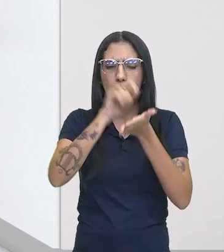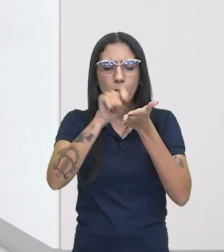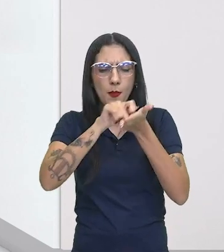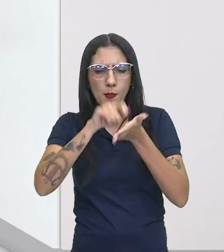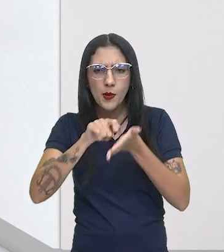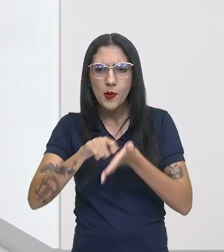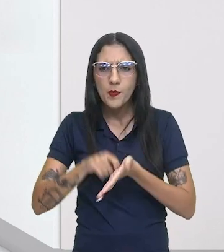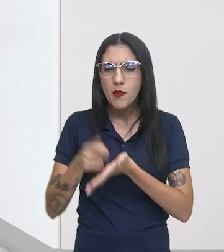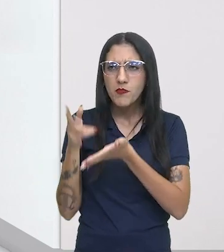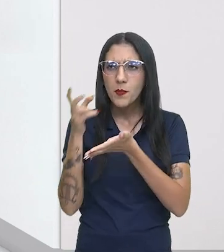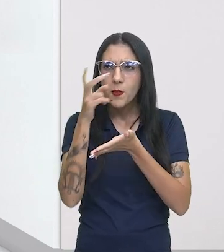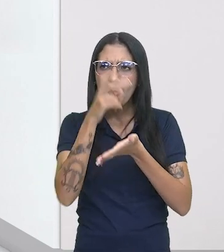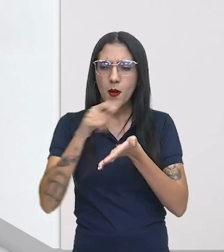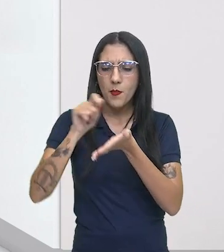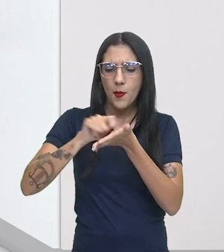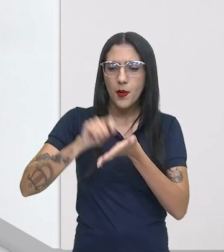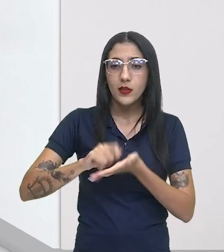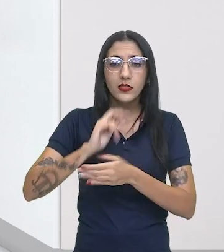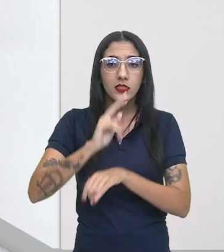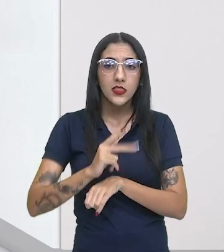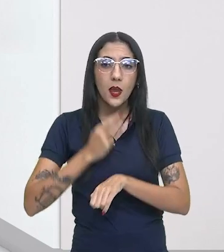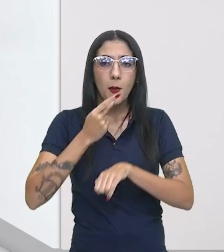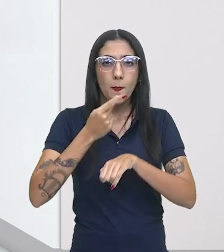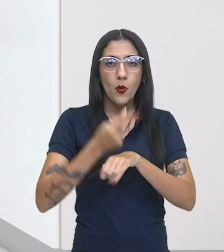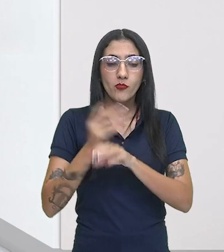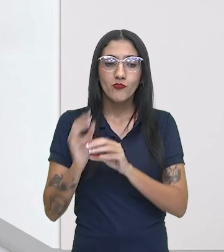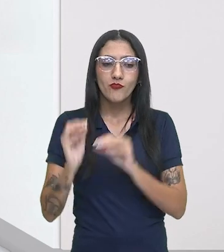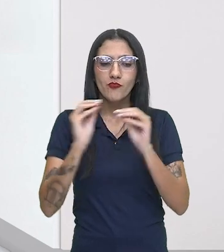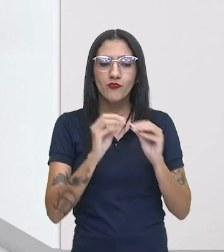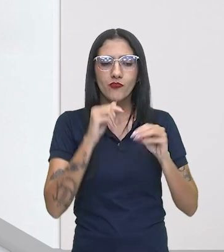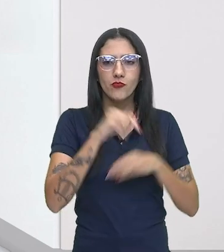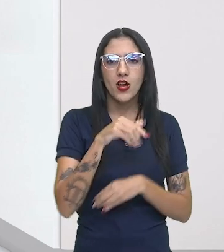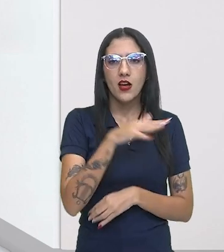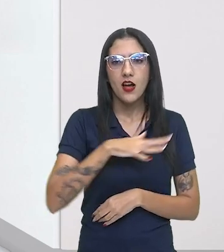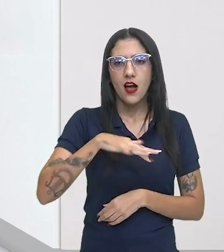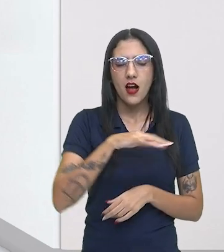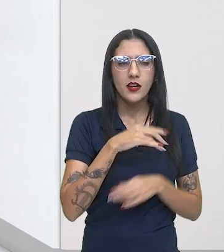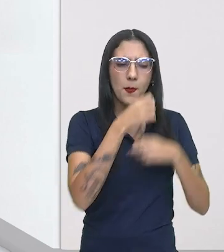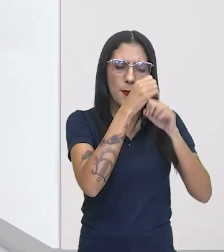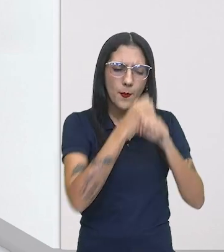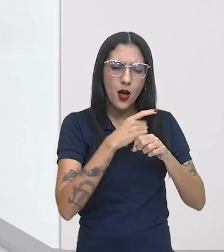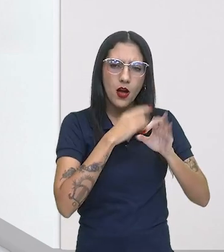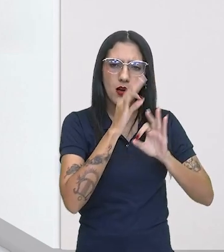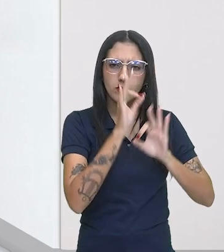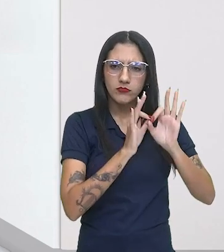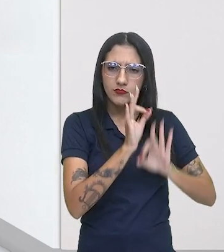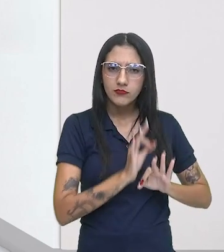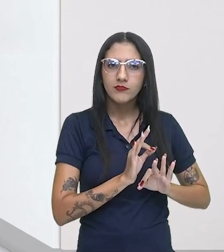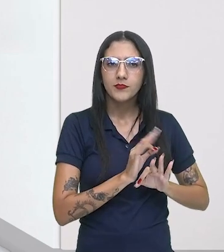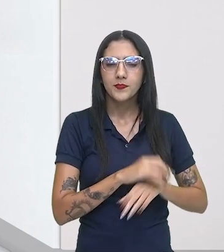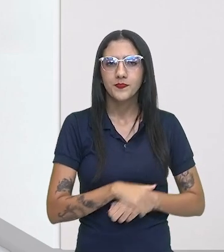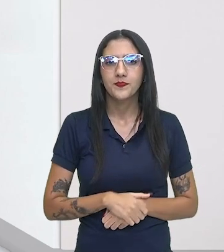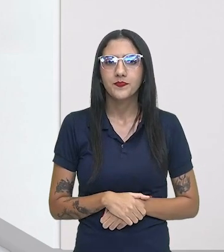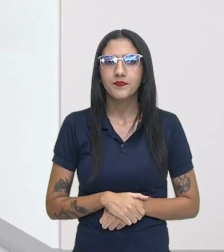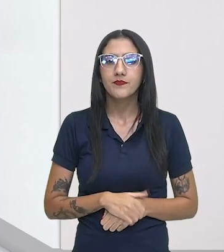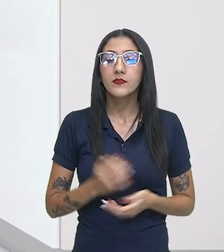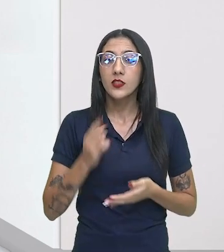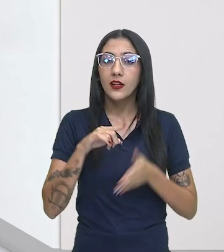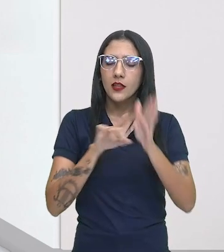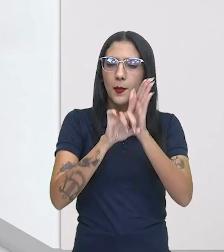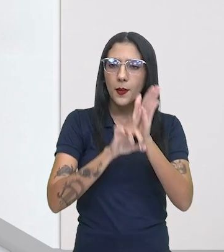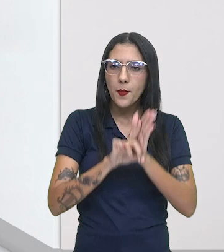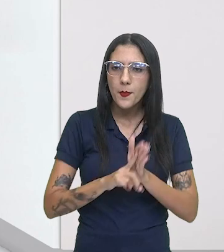depois vir para um laboratório e aí começar a organizar suas pesquisas. A investigação científica ele é